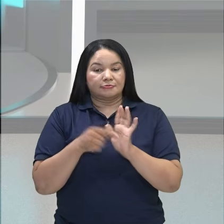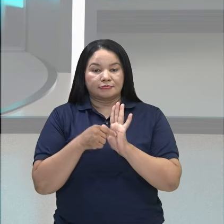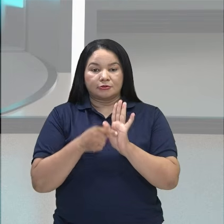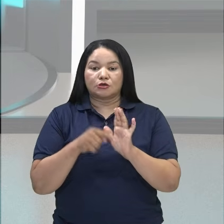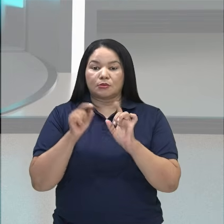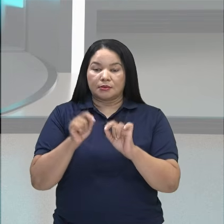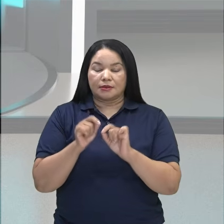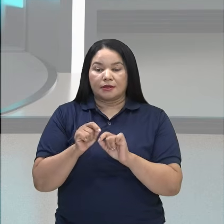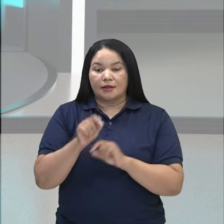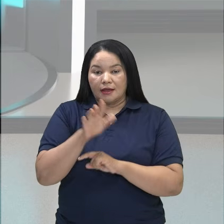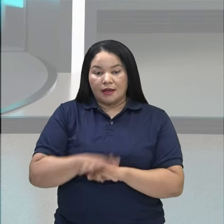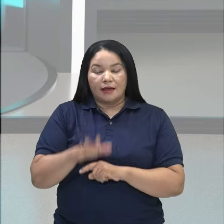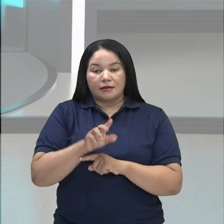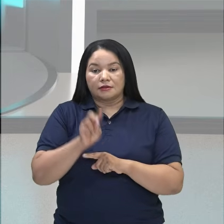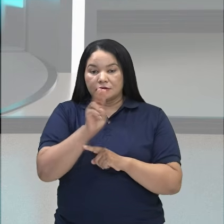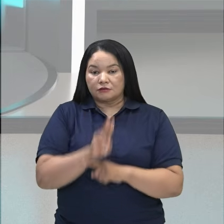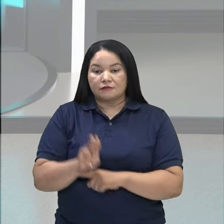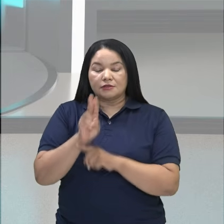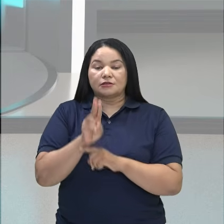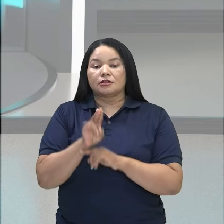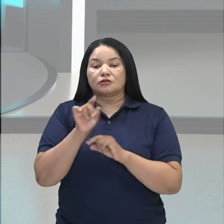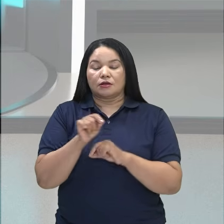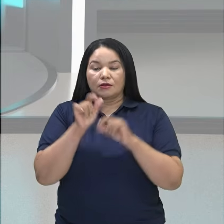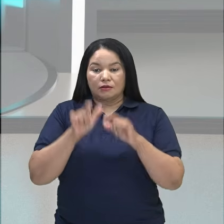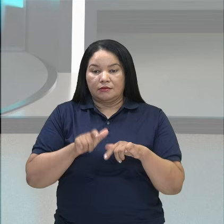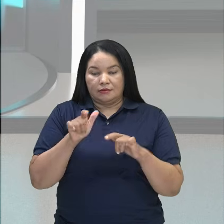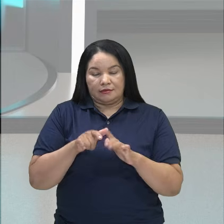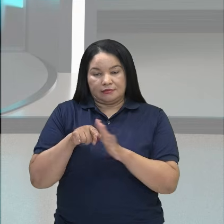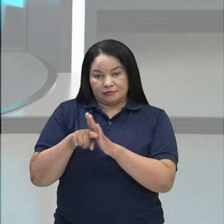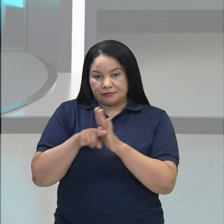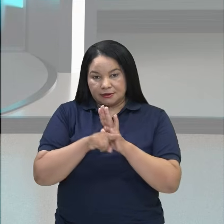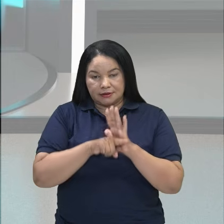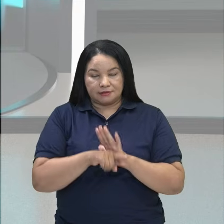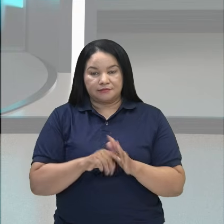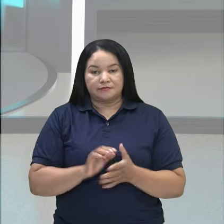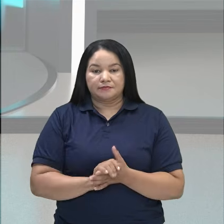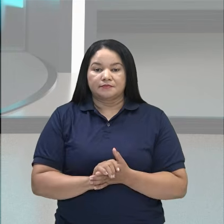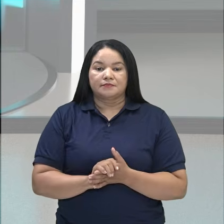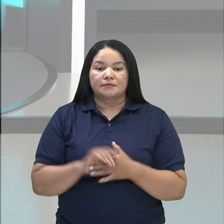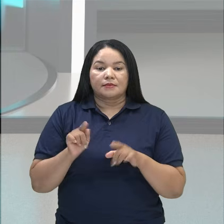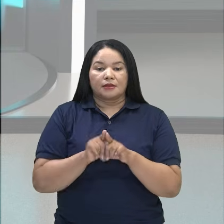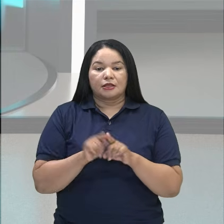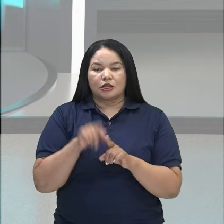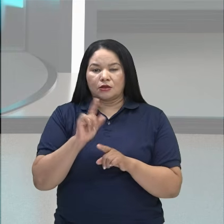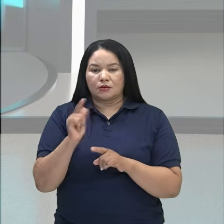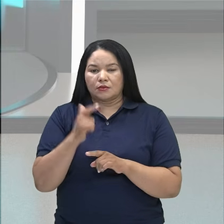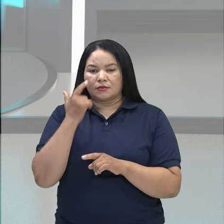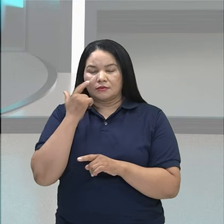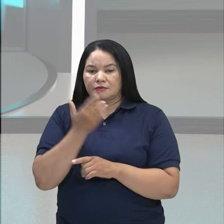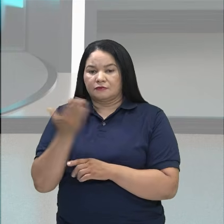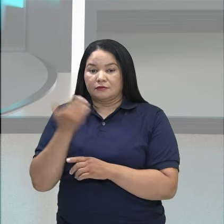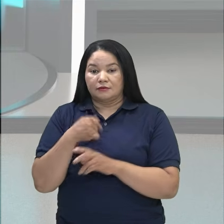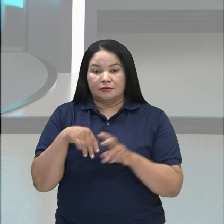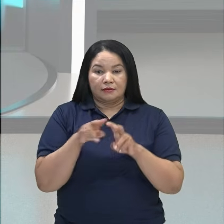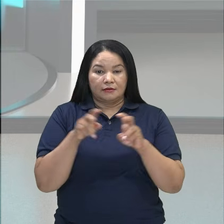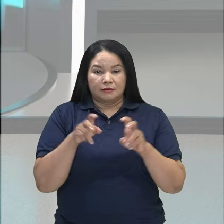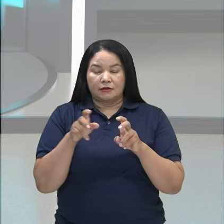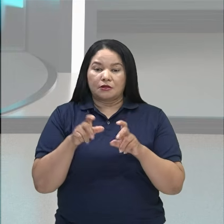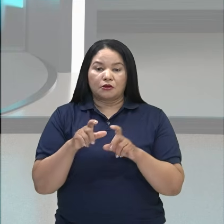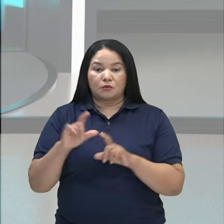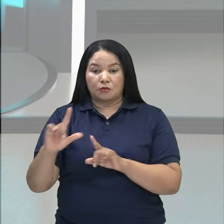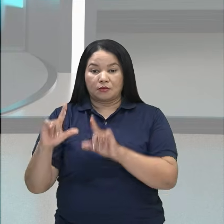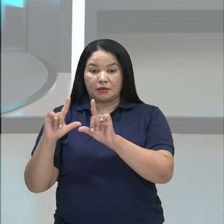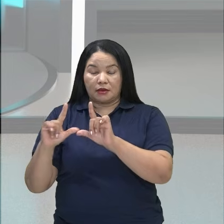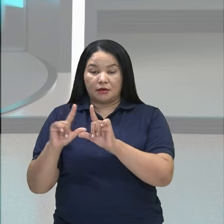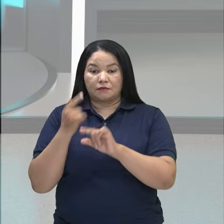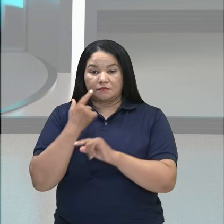da universidade como lugar dessa pesquisa. Aí, mais adiante aqui, se observarmos aqui ao cantinho, temos, por